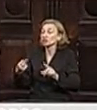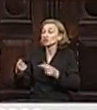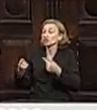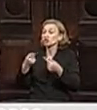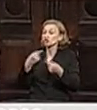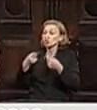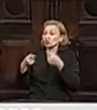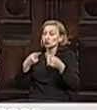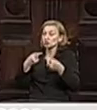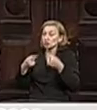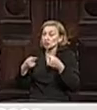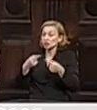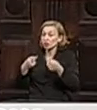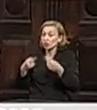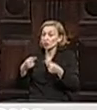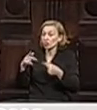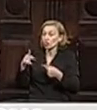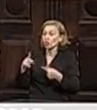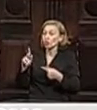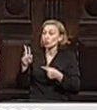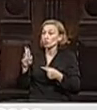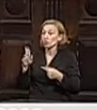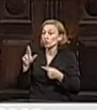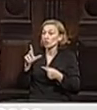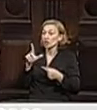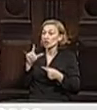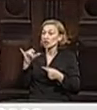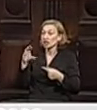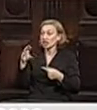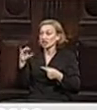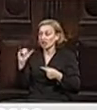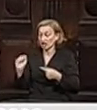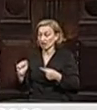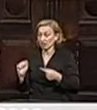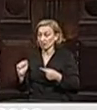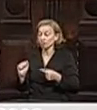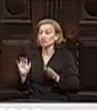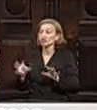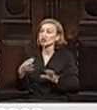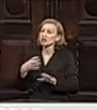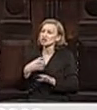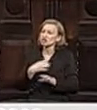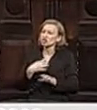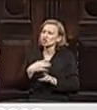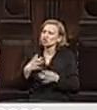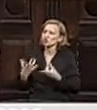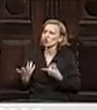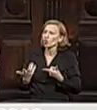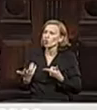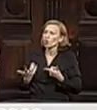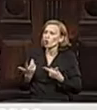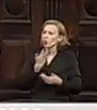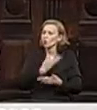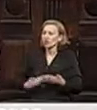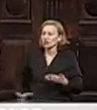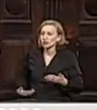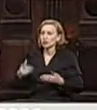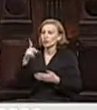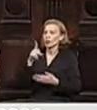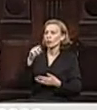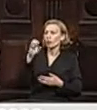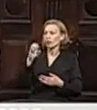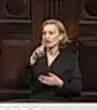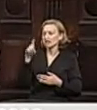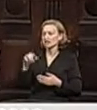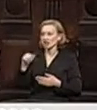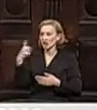Estado não precisa passar, se pode resolver antes. Nesse sentido, o governador Luiz Fernando Pezão me